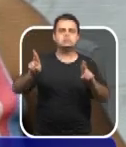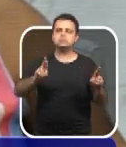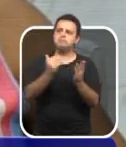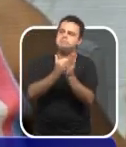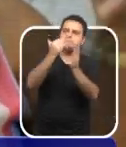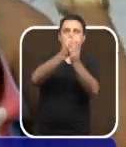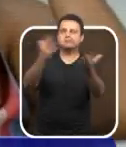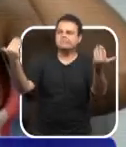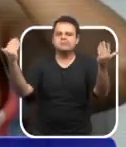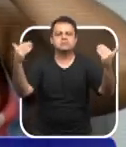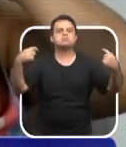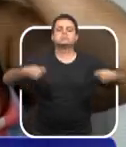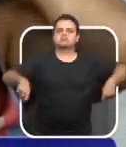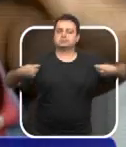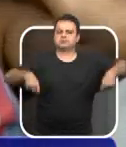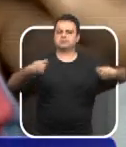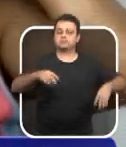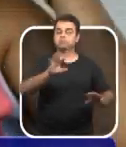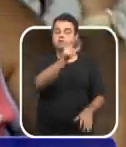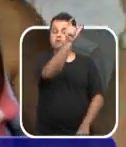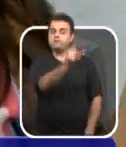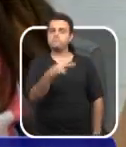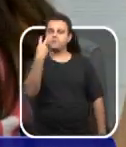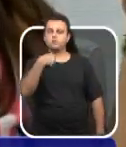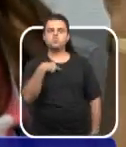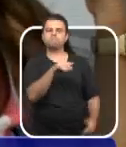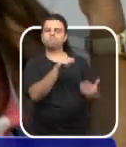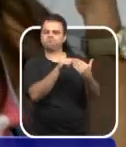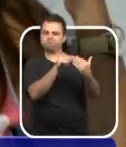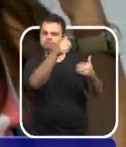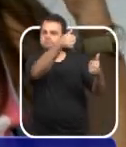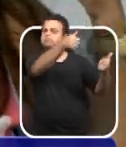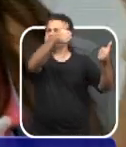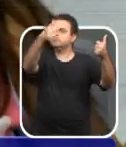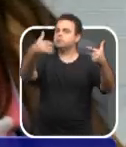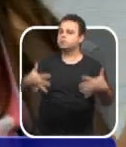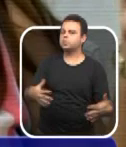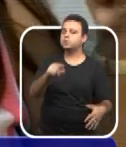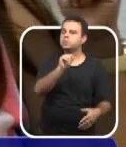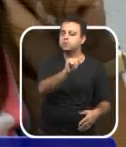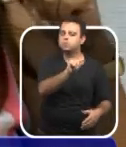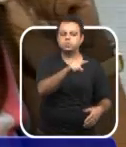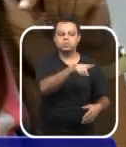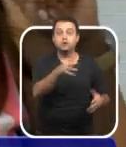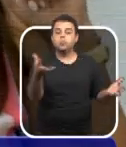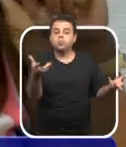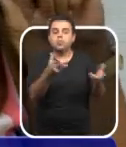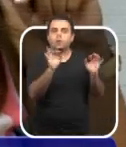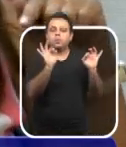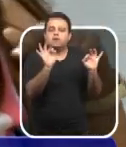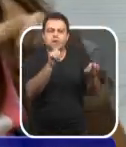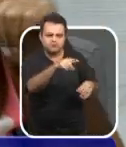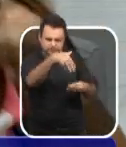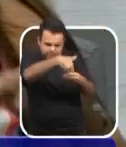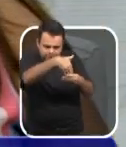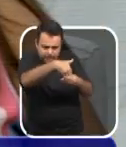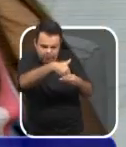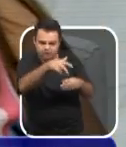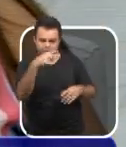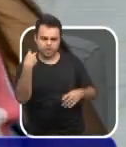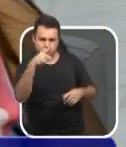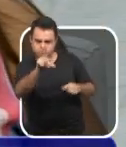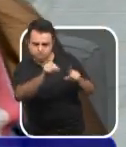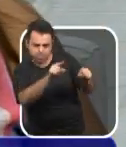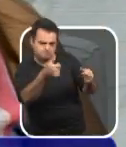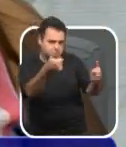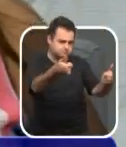muito interessante uma fala de um vereador. A qualidade do vereador está sendo expressa na urna, na qualidade do